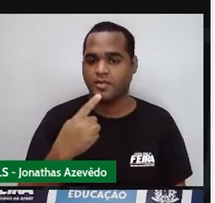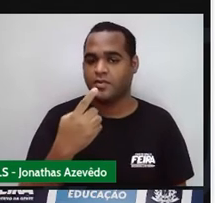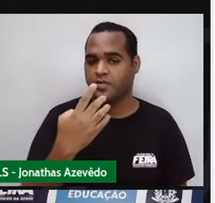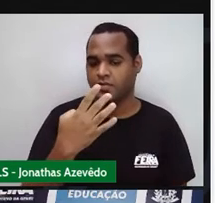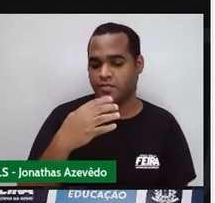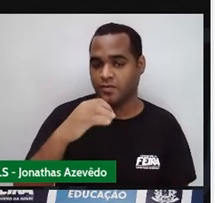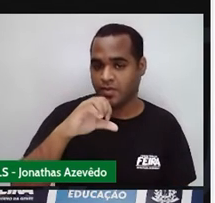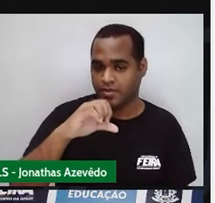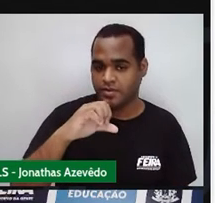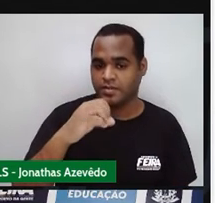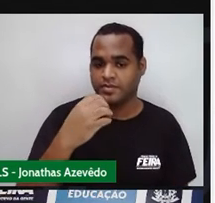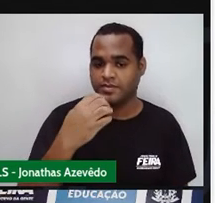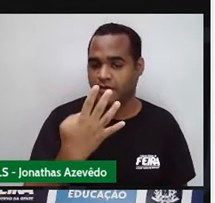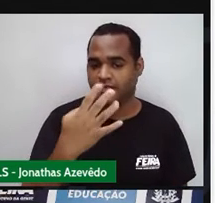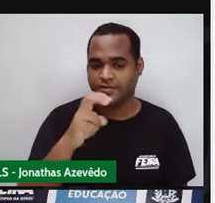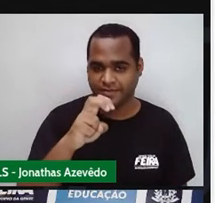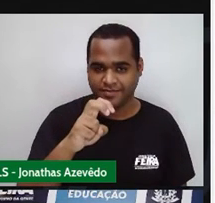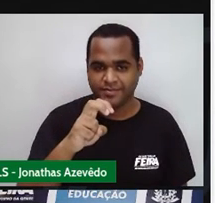certo?